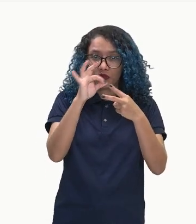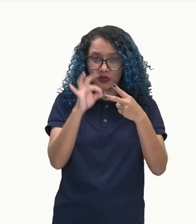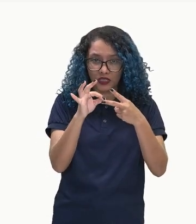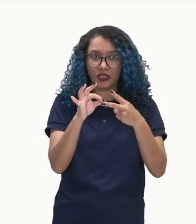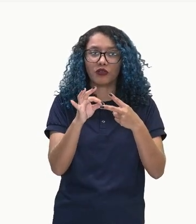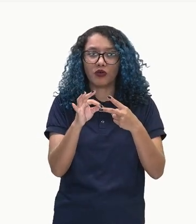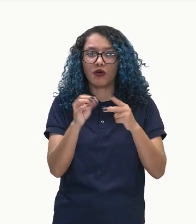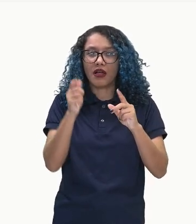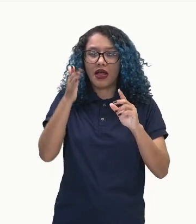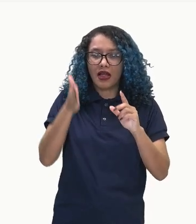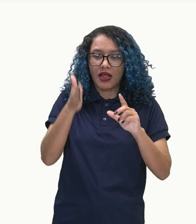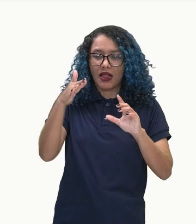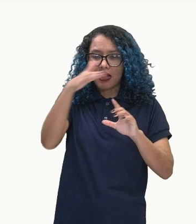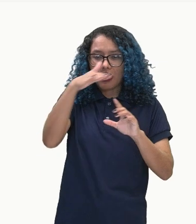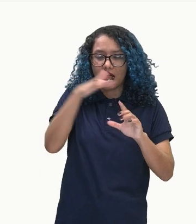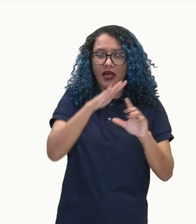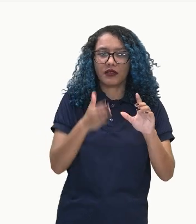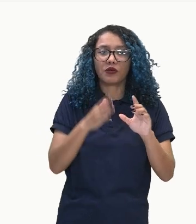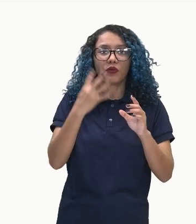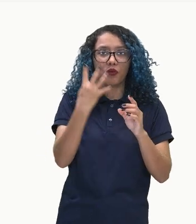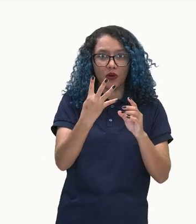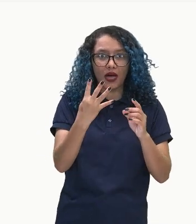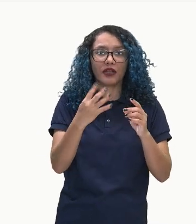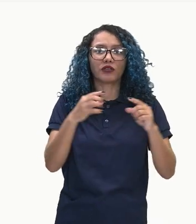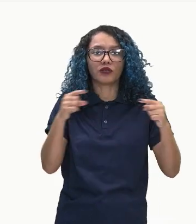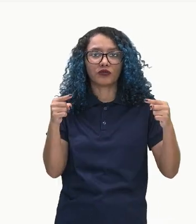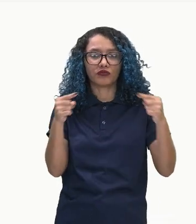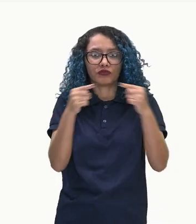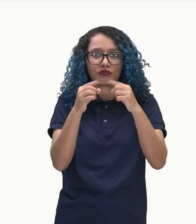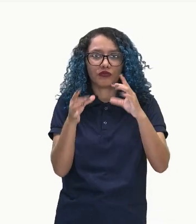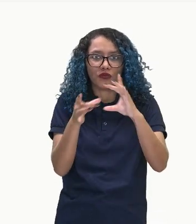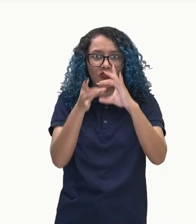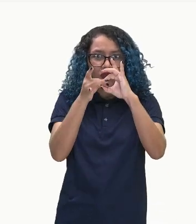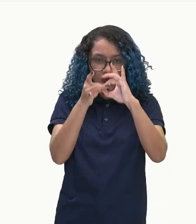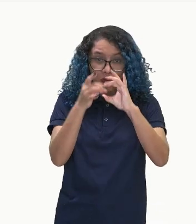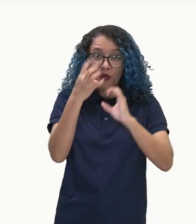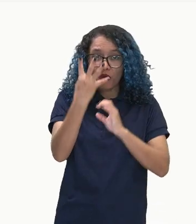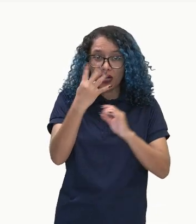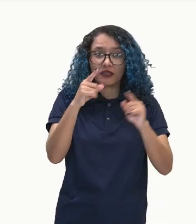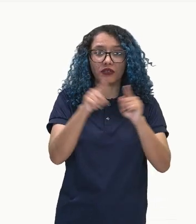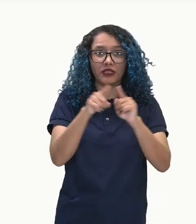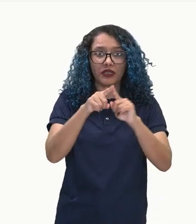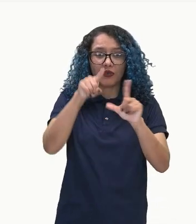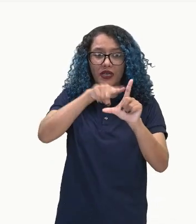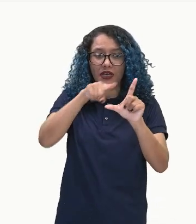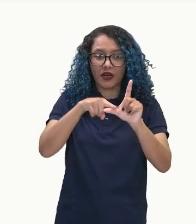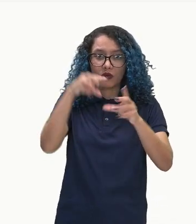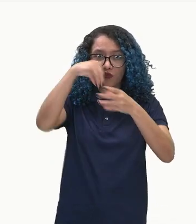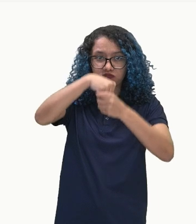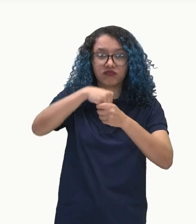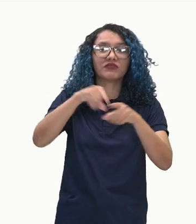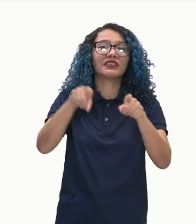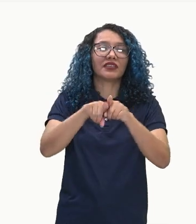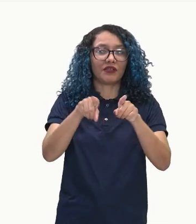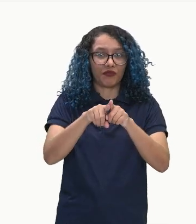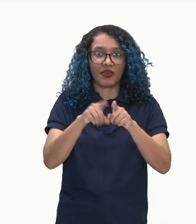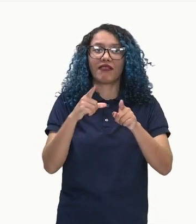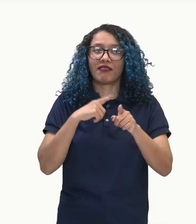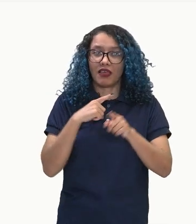lados, 4 vértices e 4 ângulos internos, certo? E como que